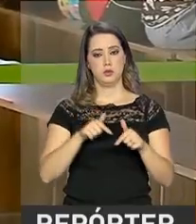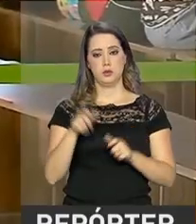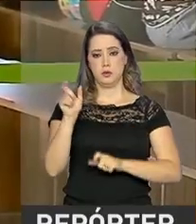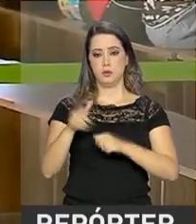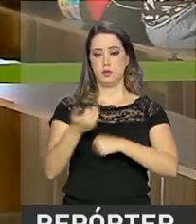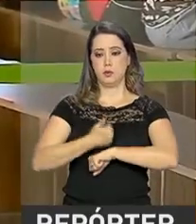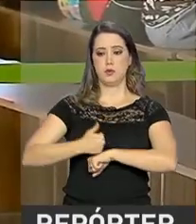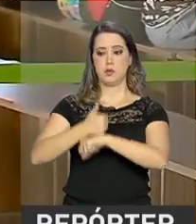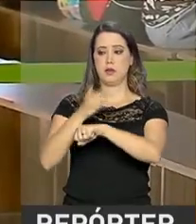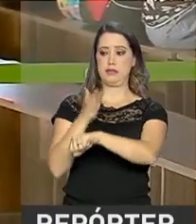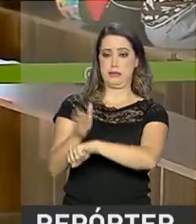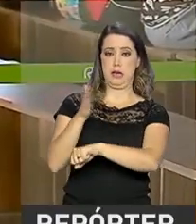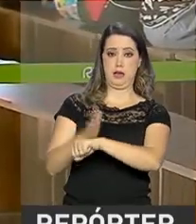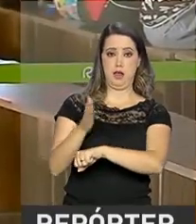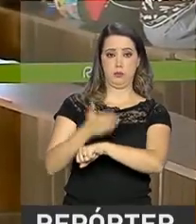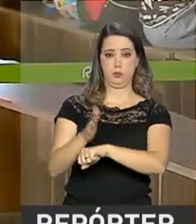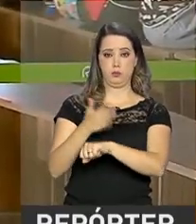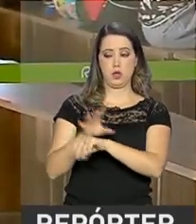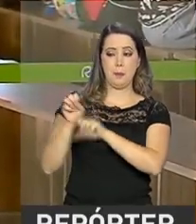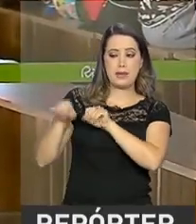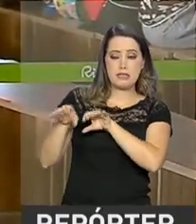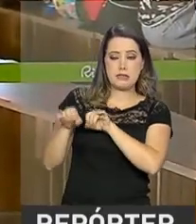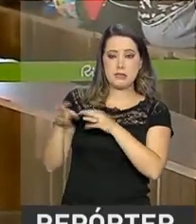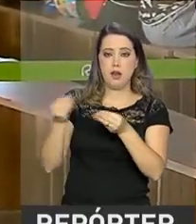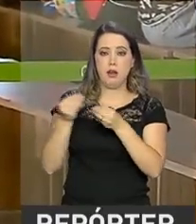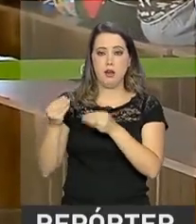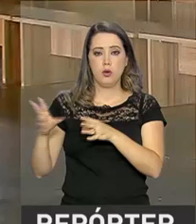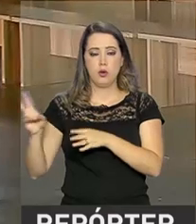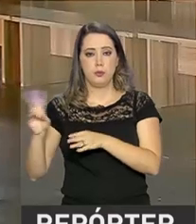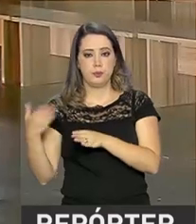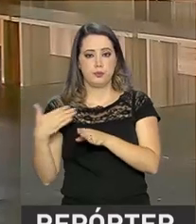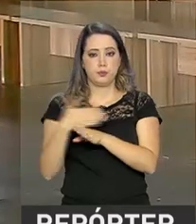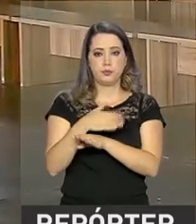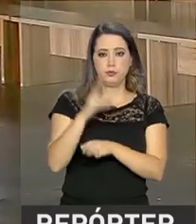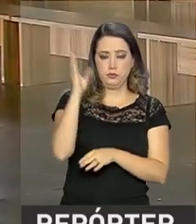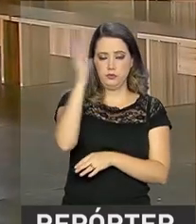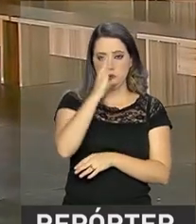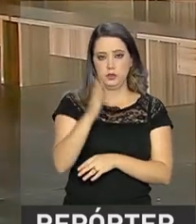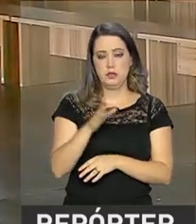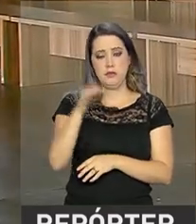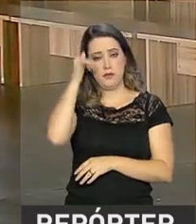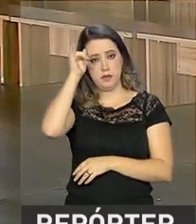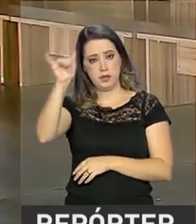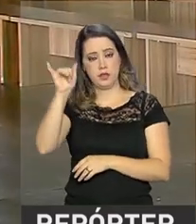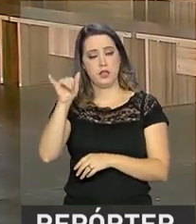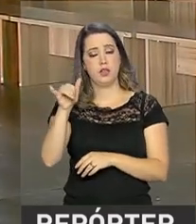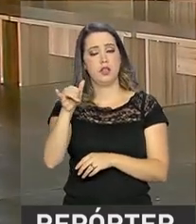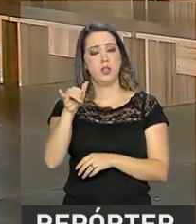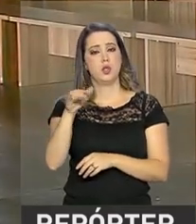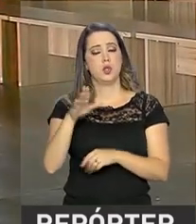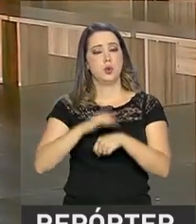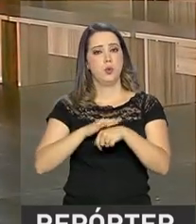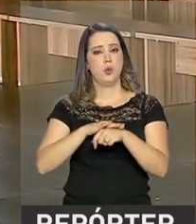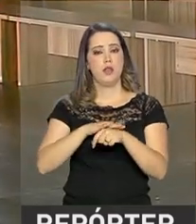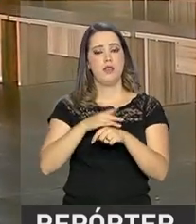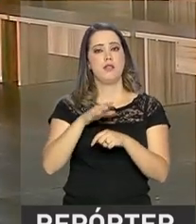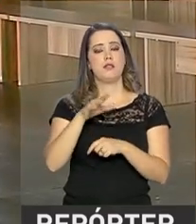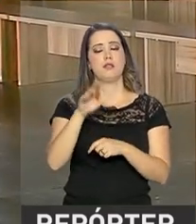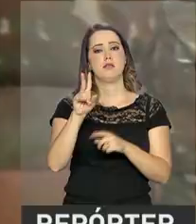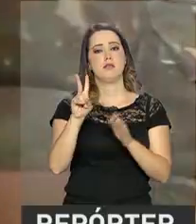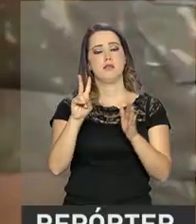foram qualificados para dar orientações sobre como prevenir doenças como a aids ea sífilis e distribuir